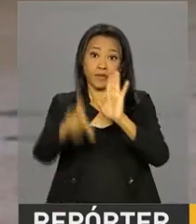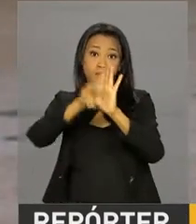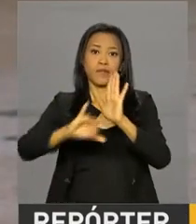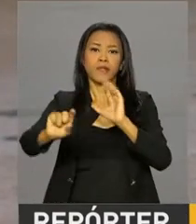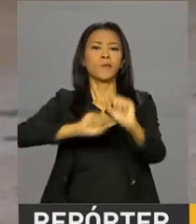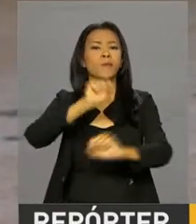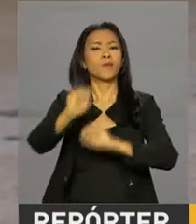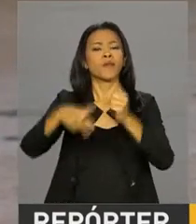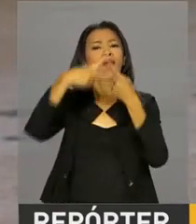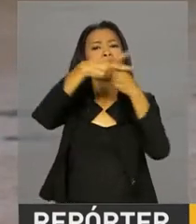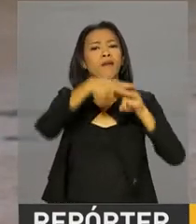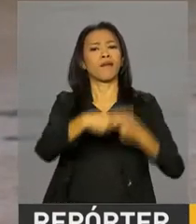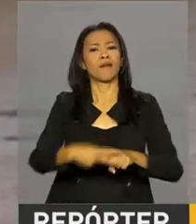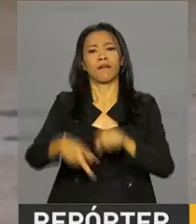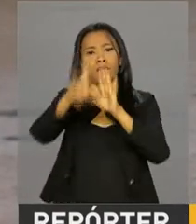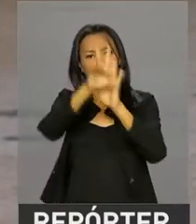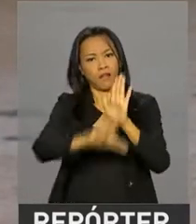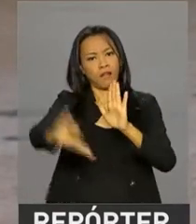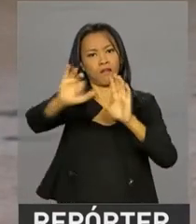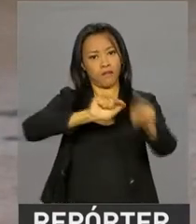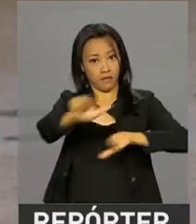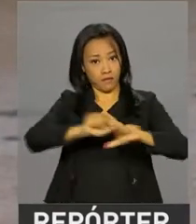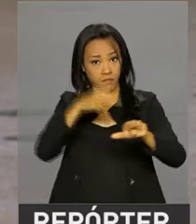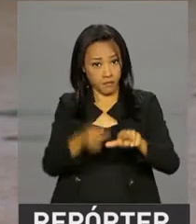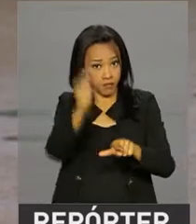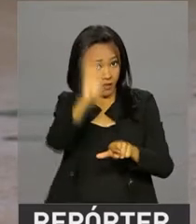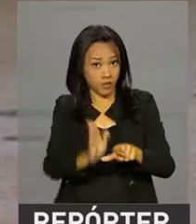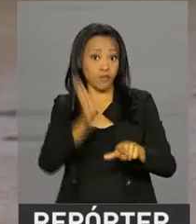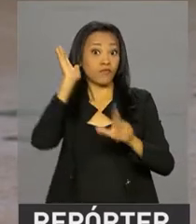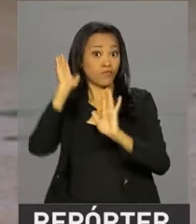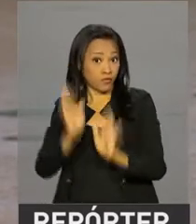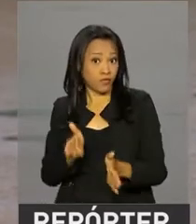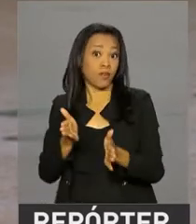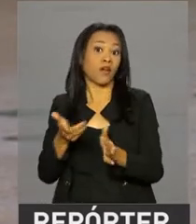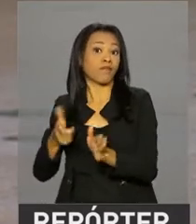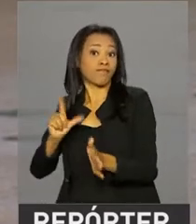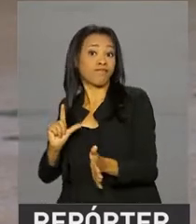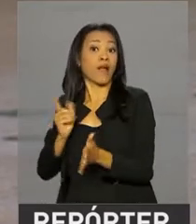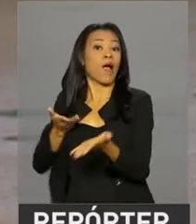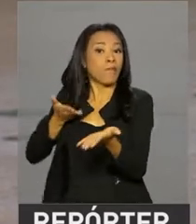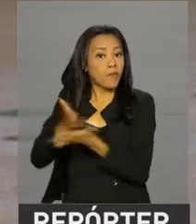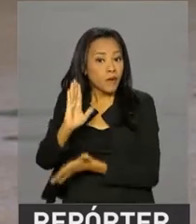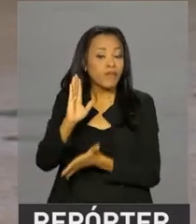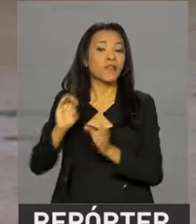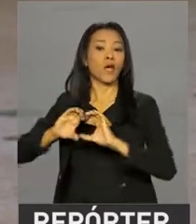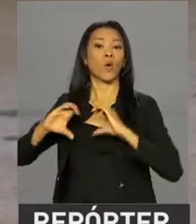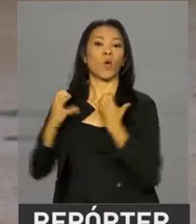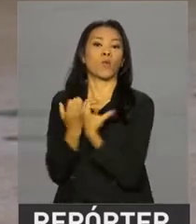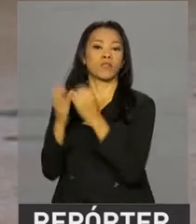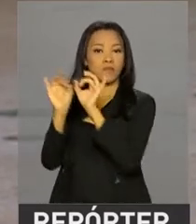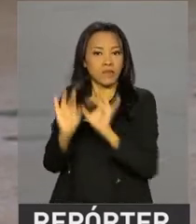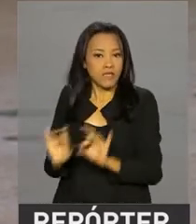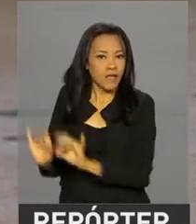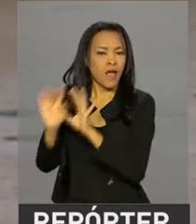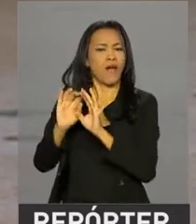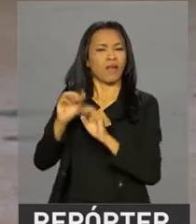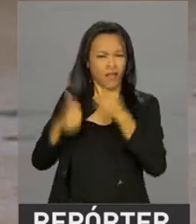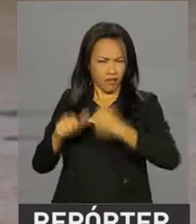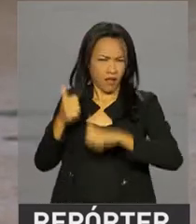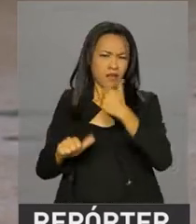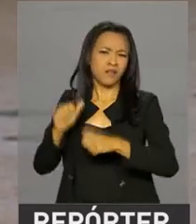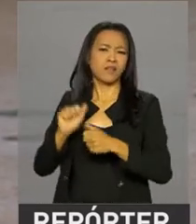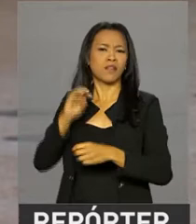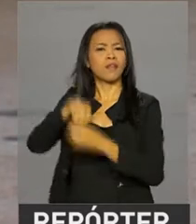atualiza a legislação trabalhista brasileira, ele foi aprovado na comissão especial que analisa o tema lá na Câmara dos